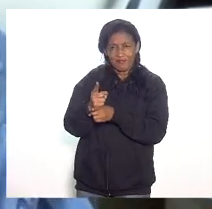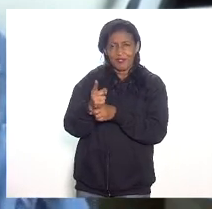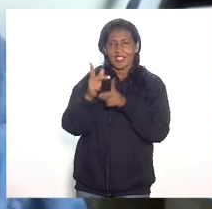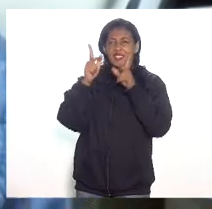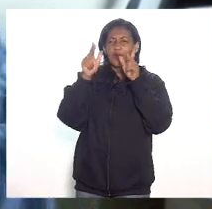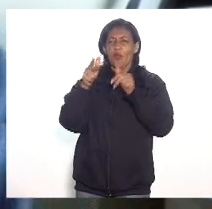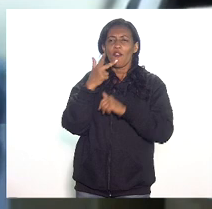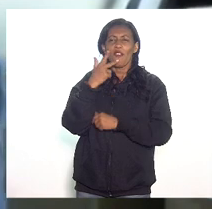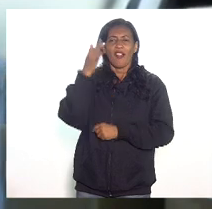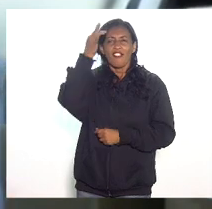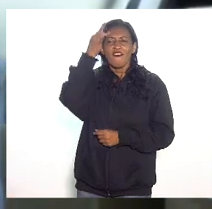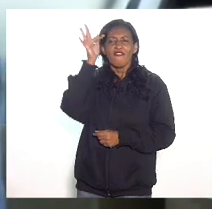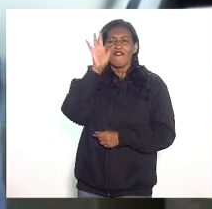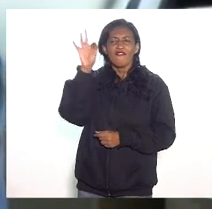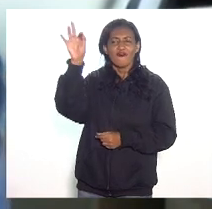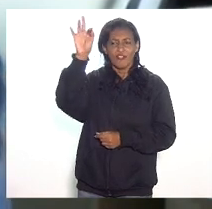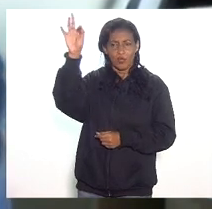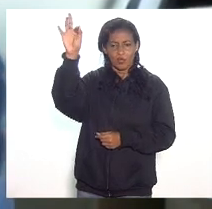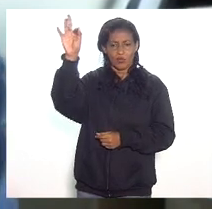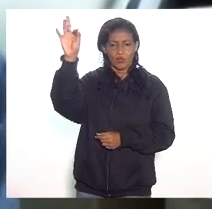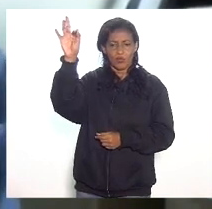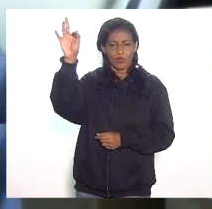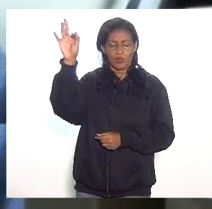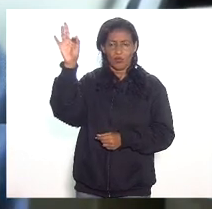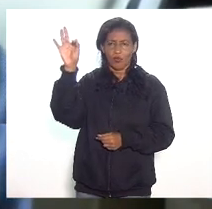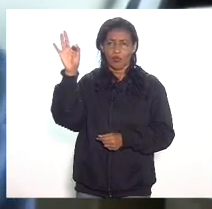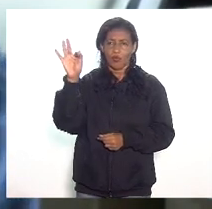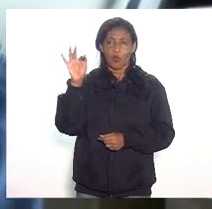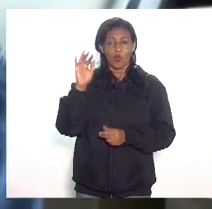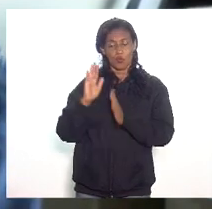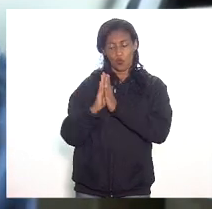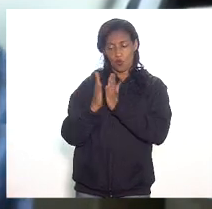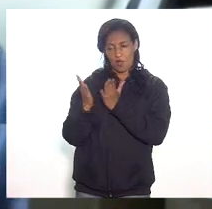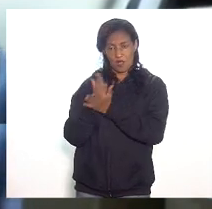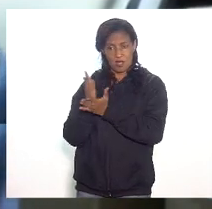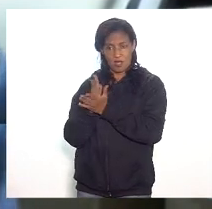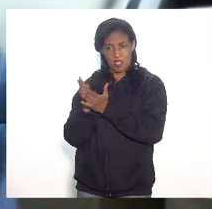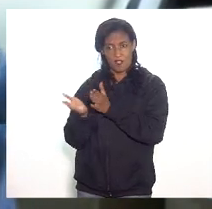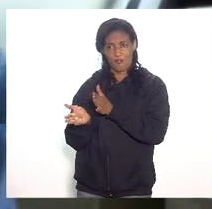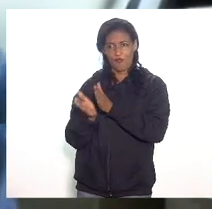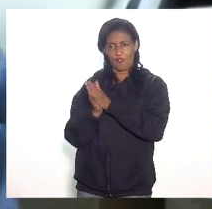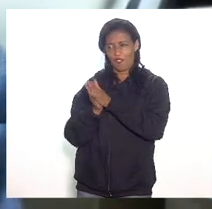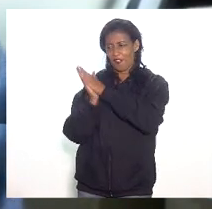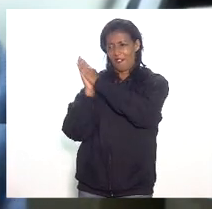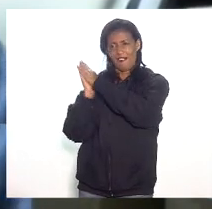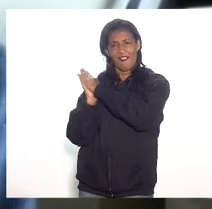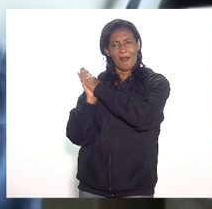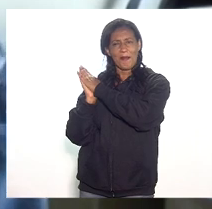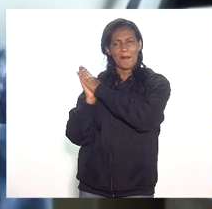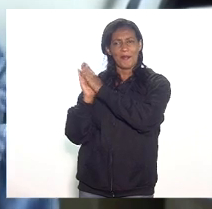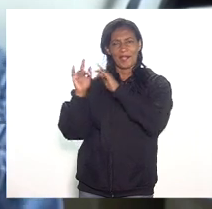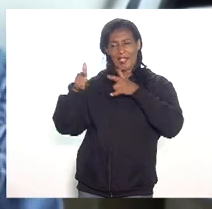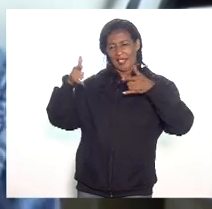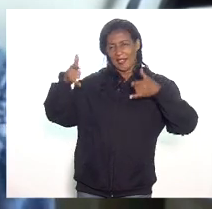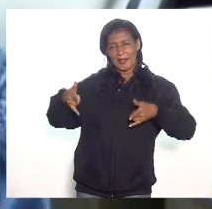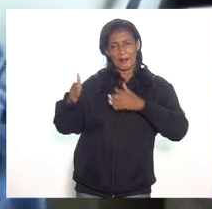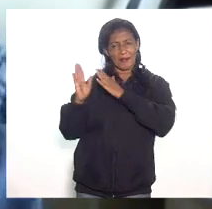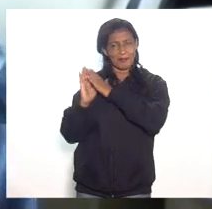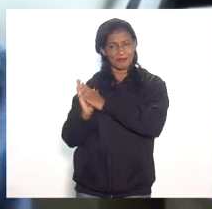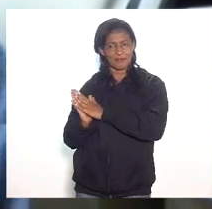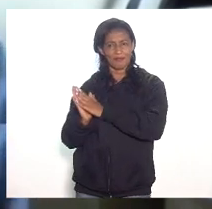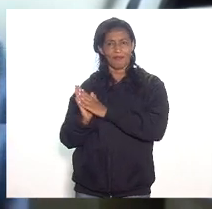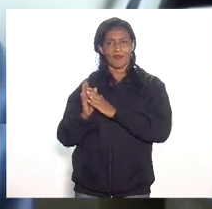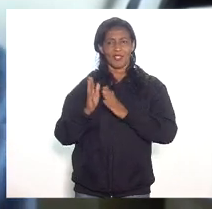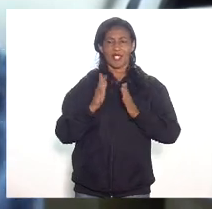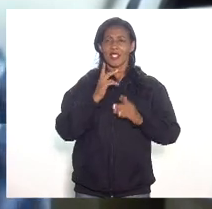Láutizé, deputado André Silva, um livrinho de cabeceira que eu li há quatro décadas atrás, chamado